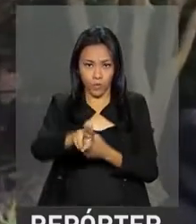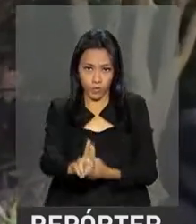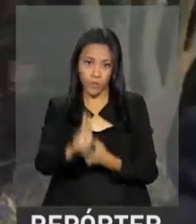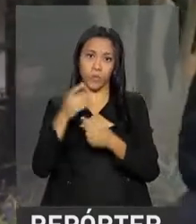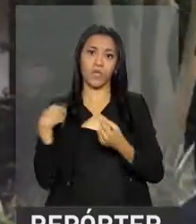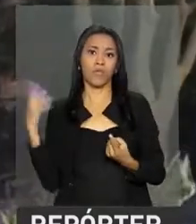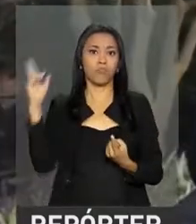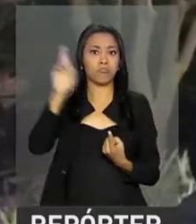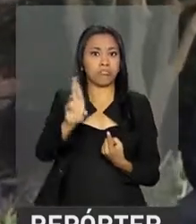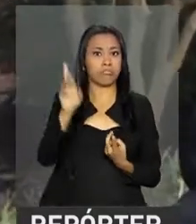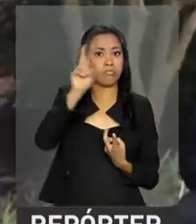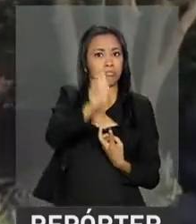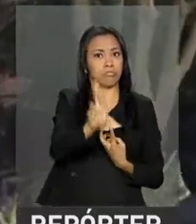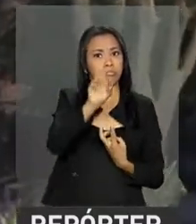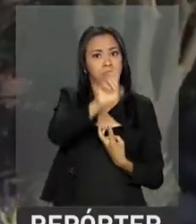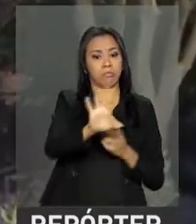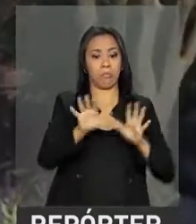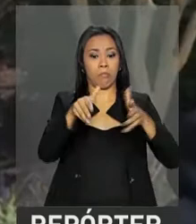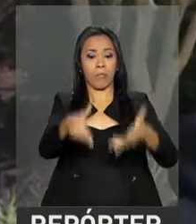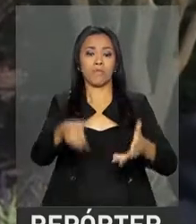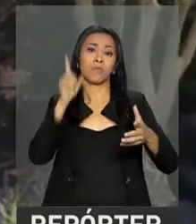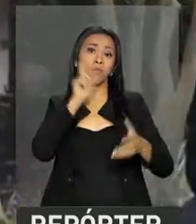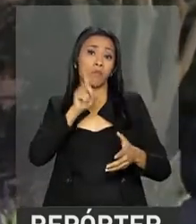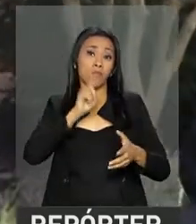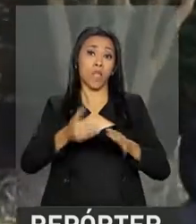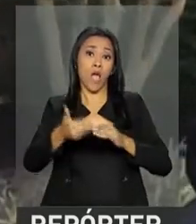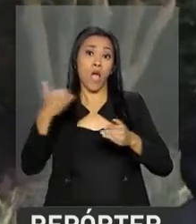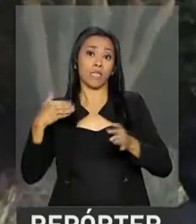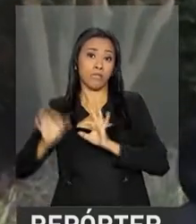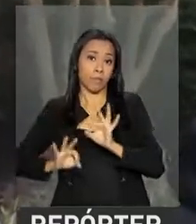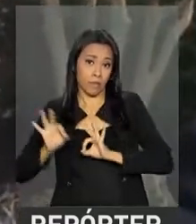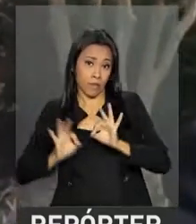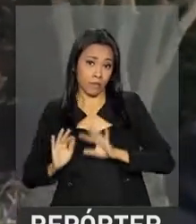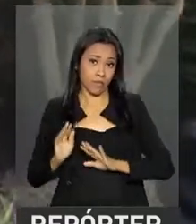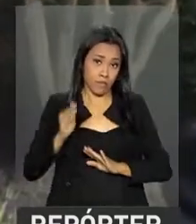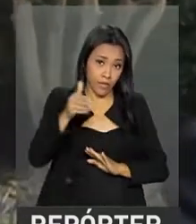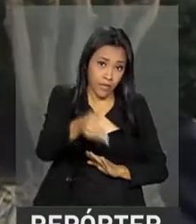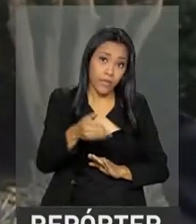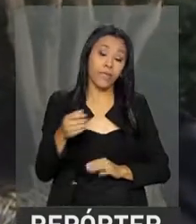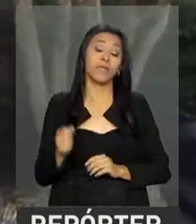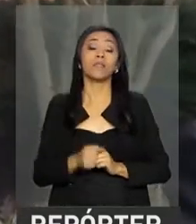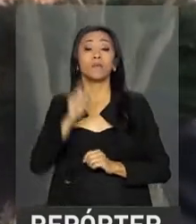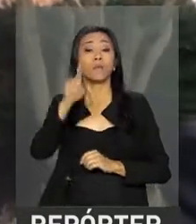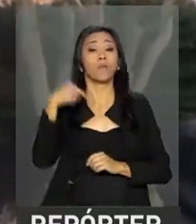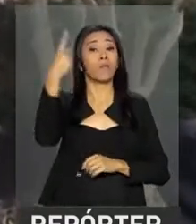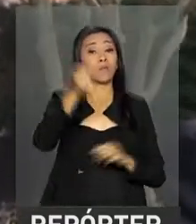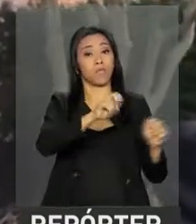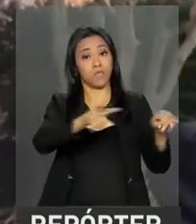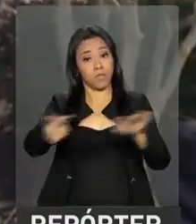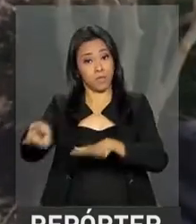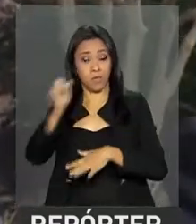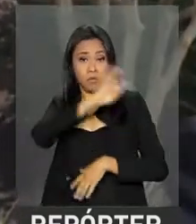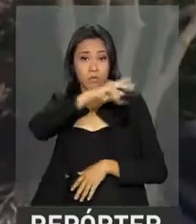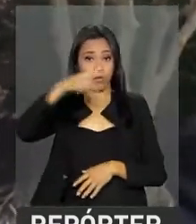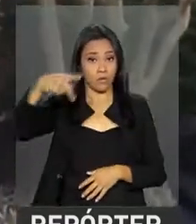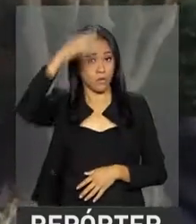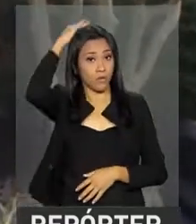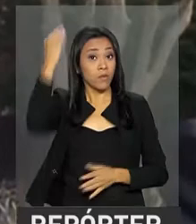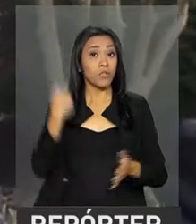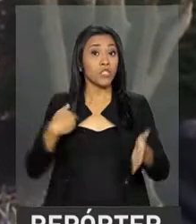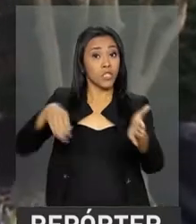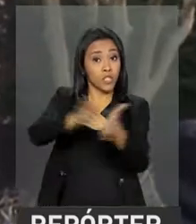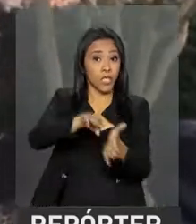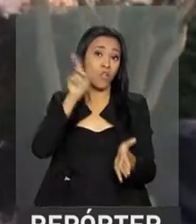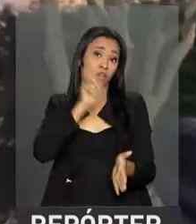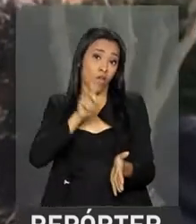vir aos estados unidos para o evento já estão se preparando na segunda feira o presidente da república michel temer chega em nova york onde acontece a